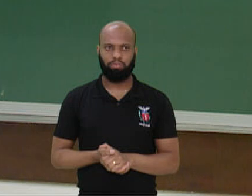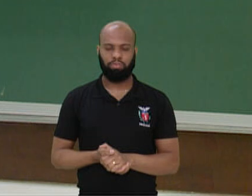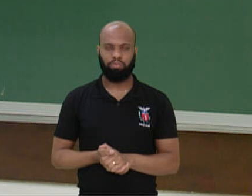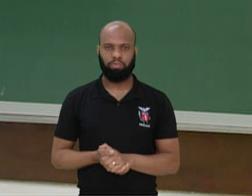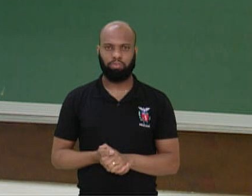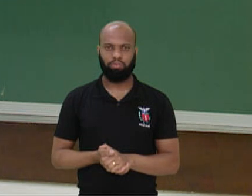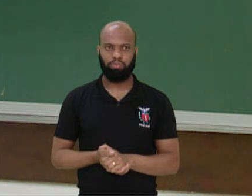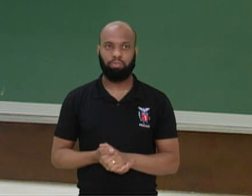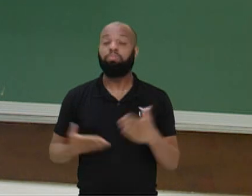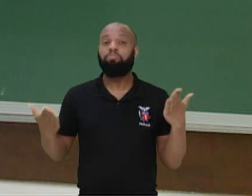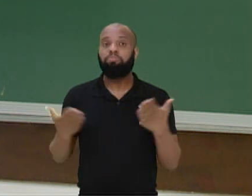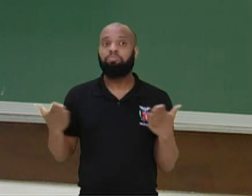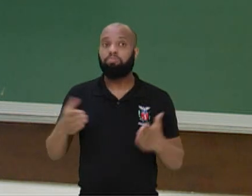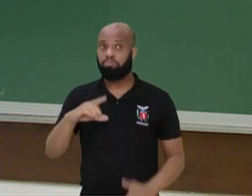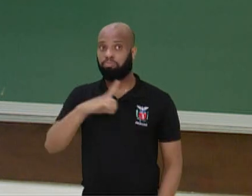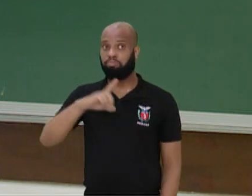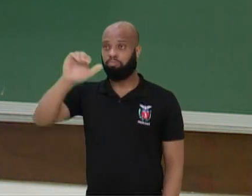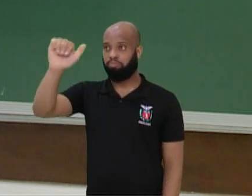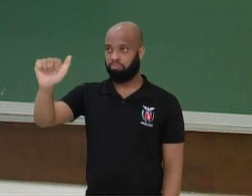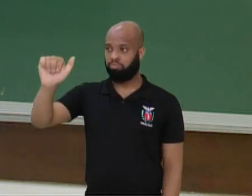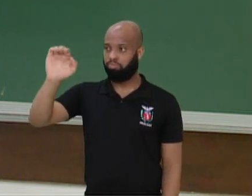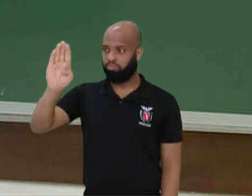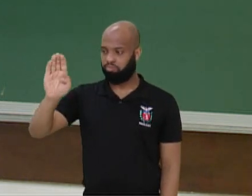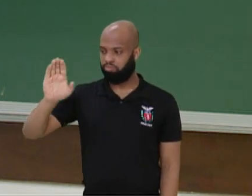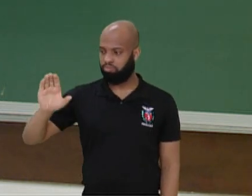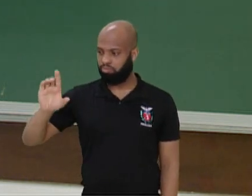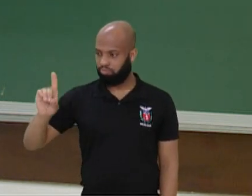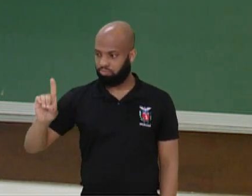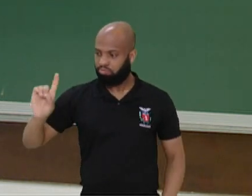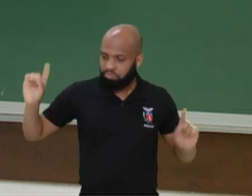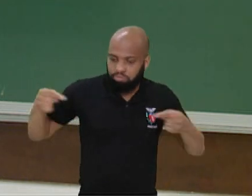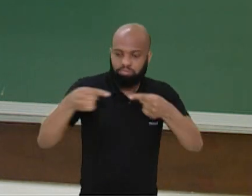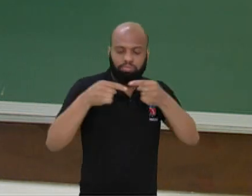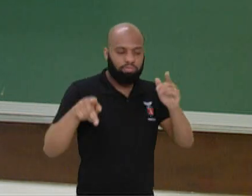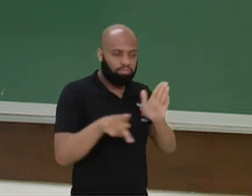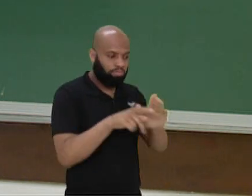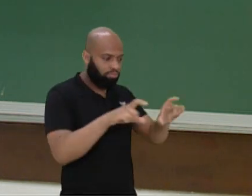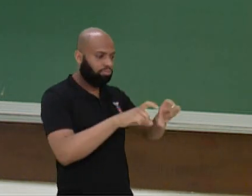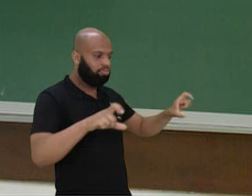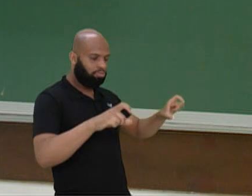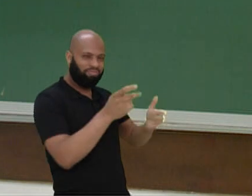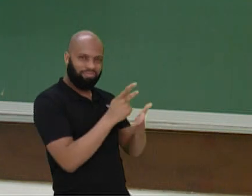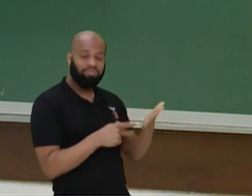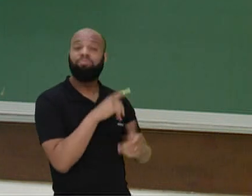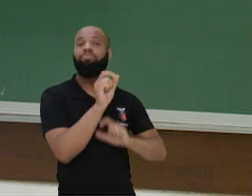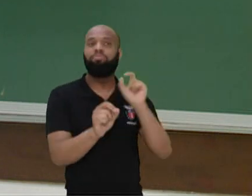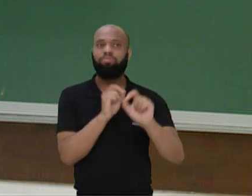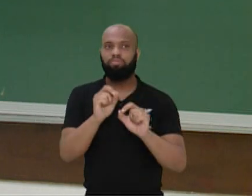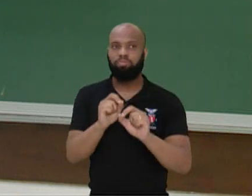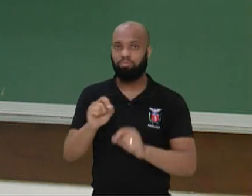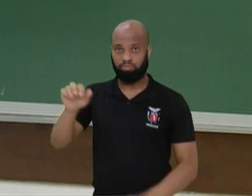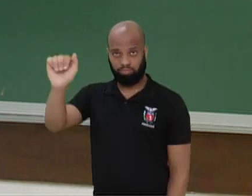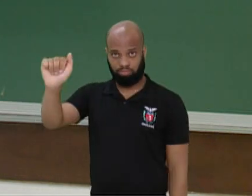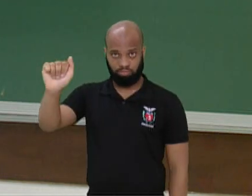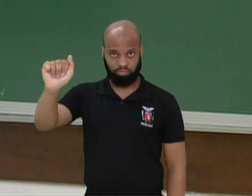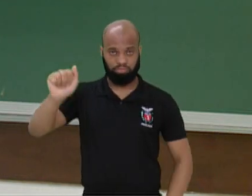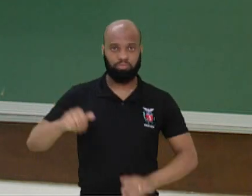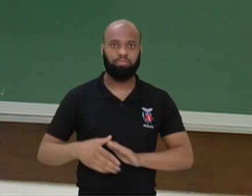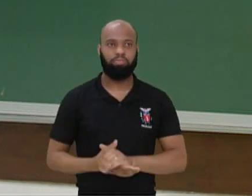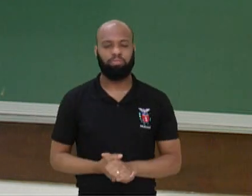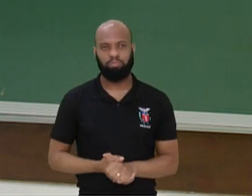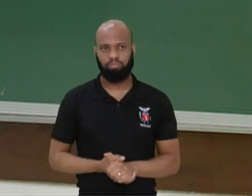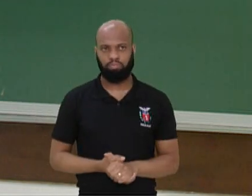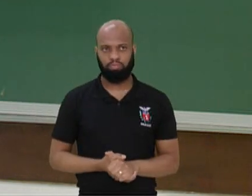nuestra. E agora, que etapa será que está sendo falada nesta estrofe? Letra A, sobre a